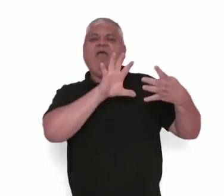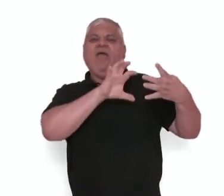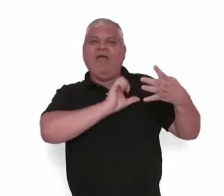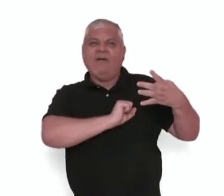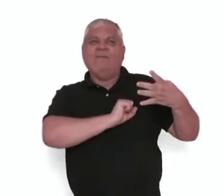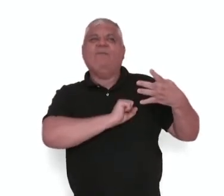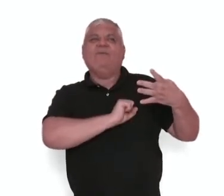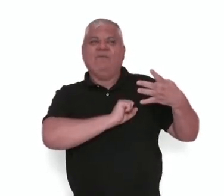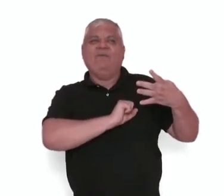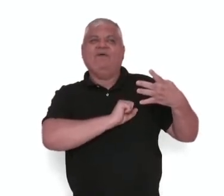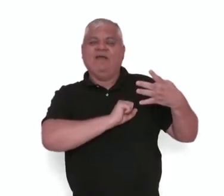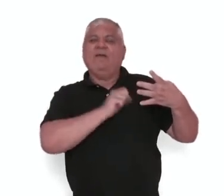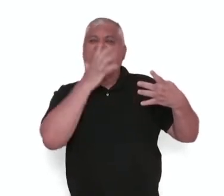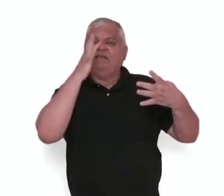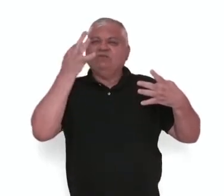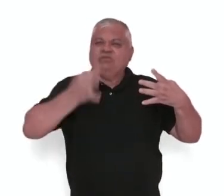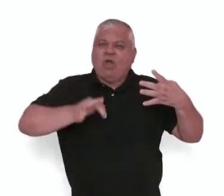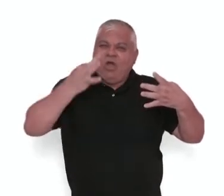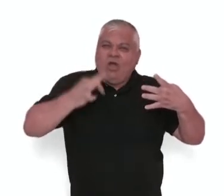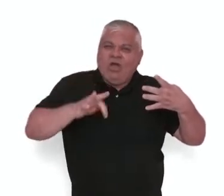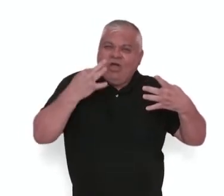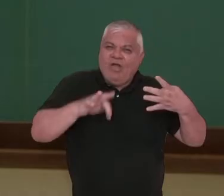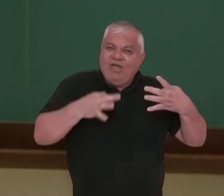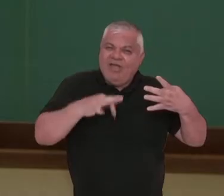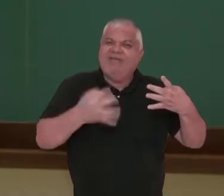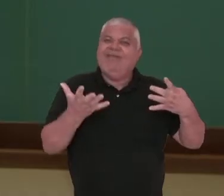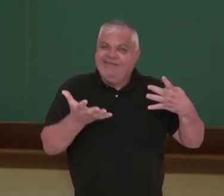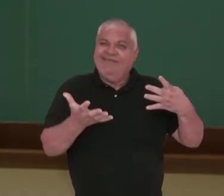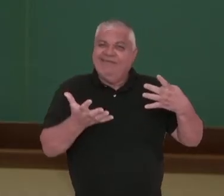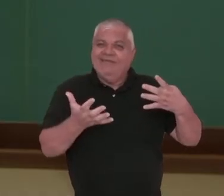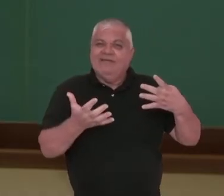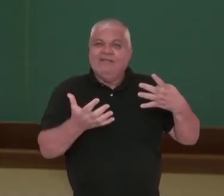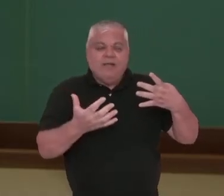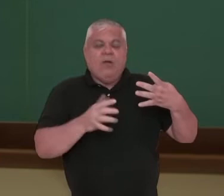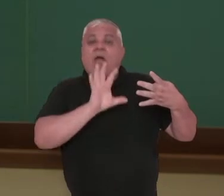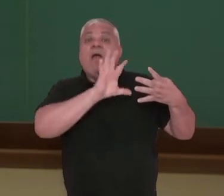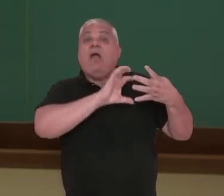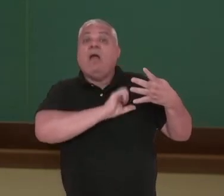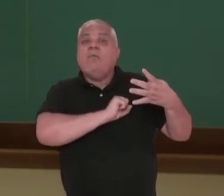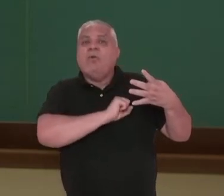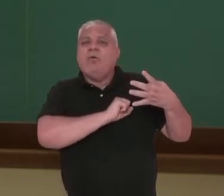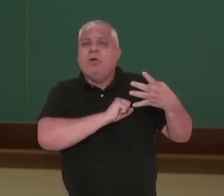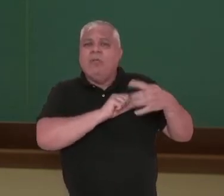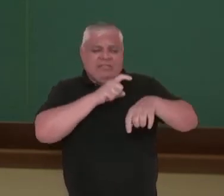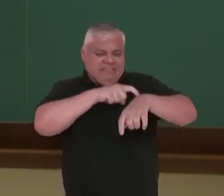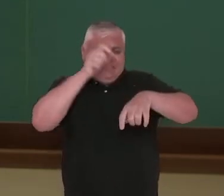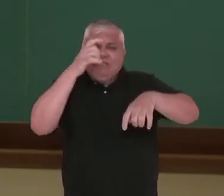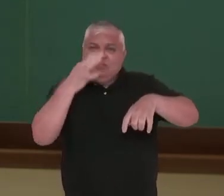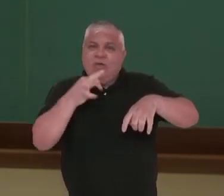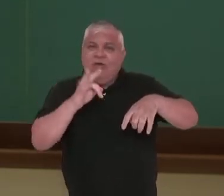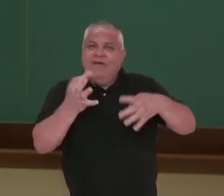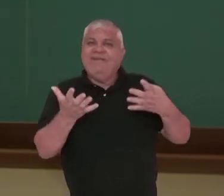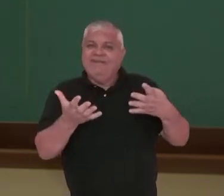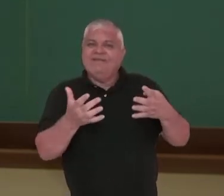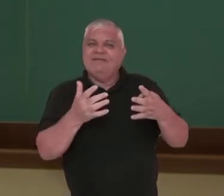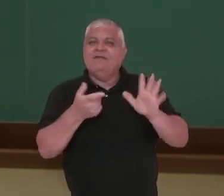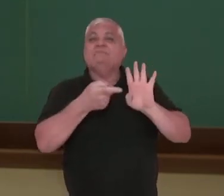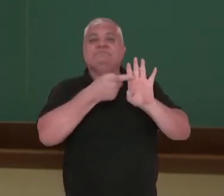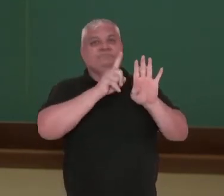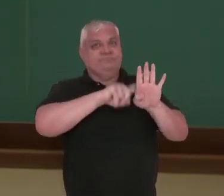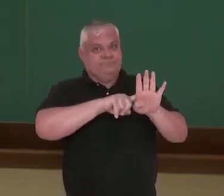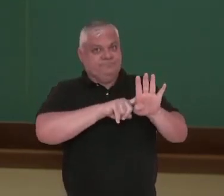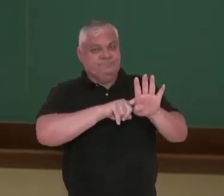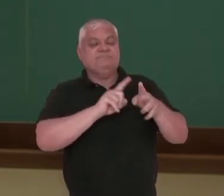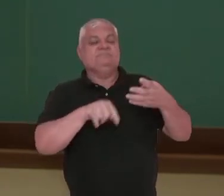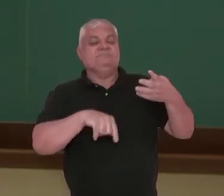Observe, é ferida que dói e não se sente. Como não se sente a ferida que dói? Um oposto.